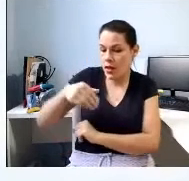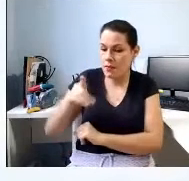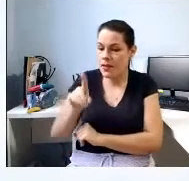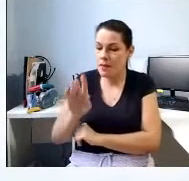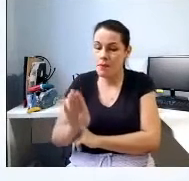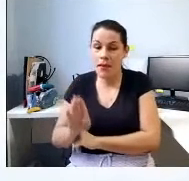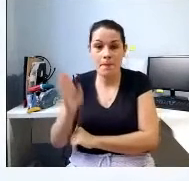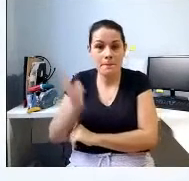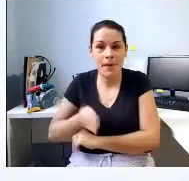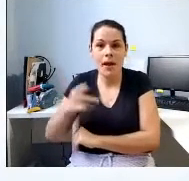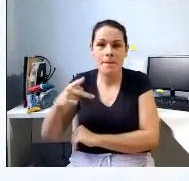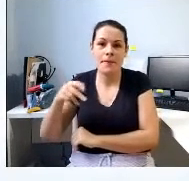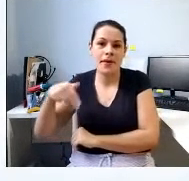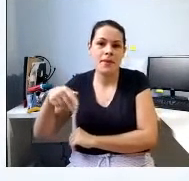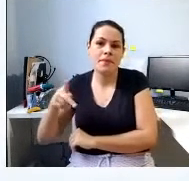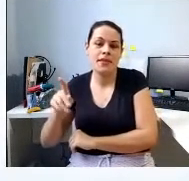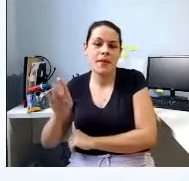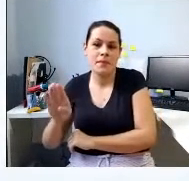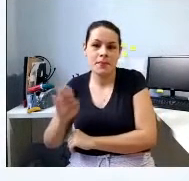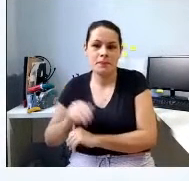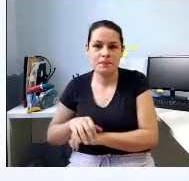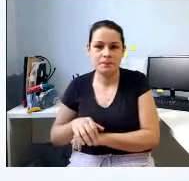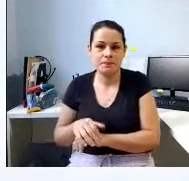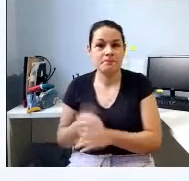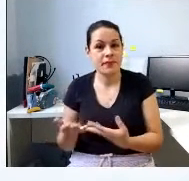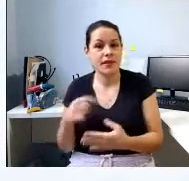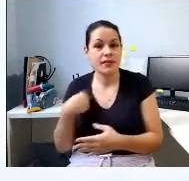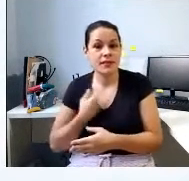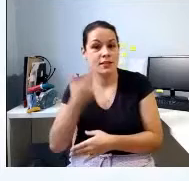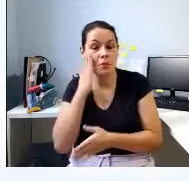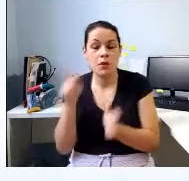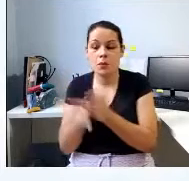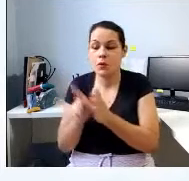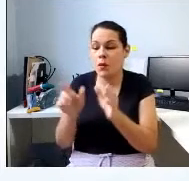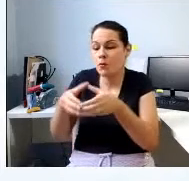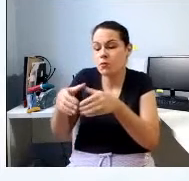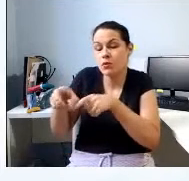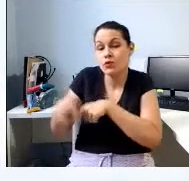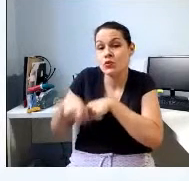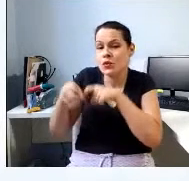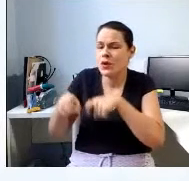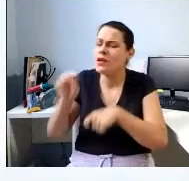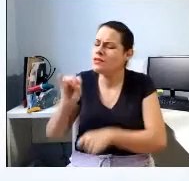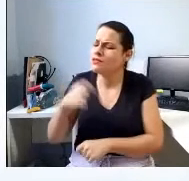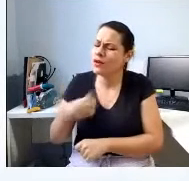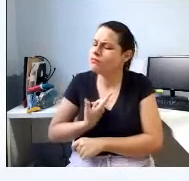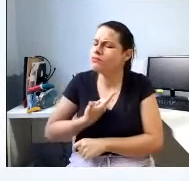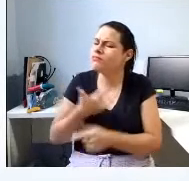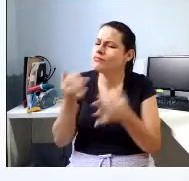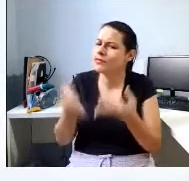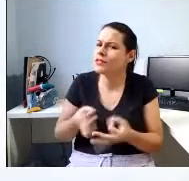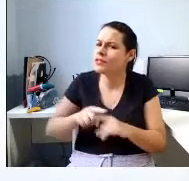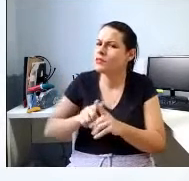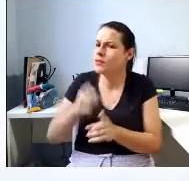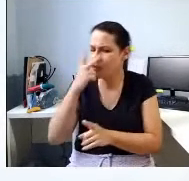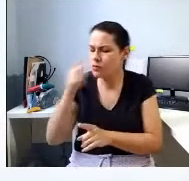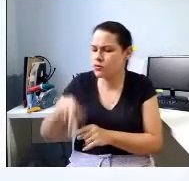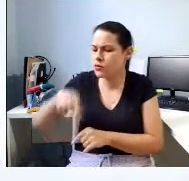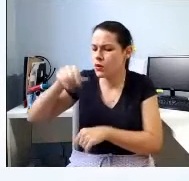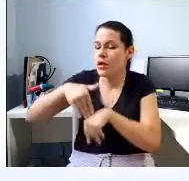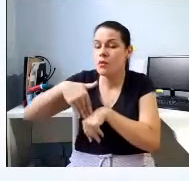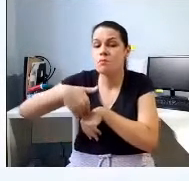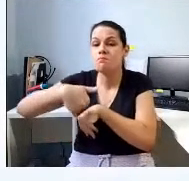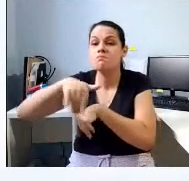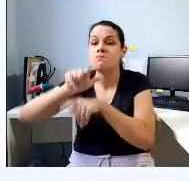MDB/PMDB, é o partido pendular ou partido do interior, que, se eu não estiver enganado, elegeu o maior número